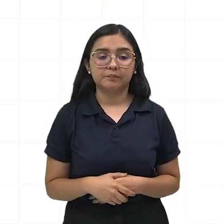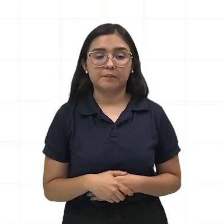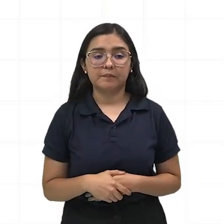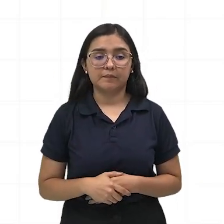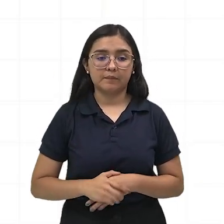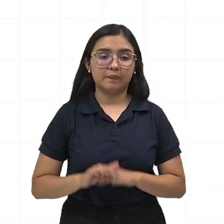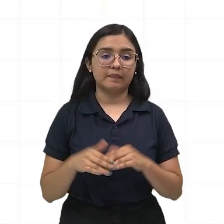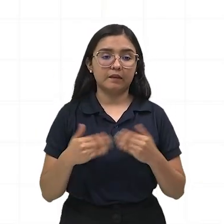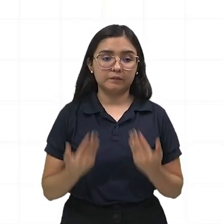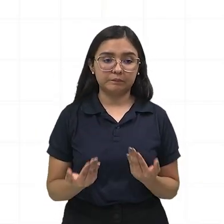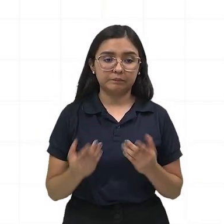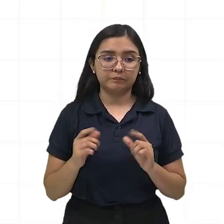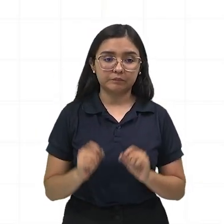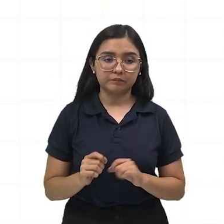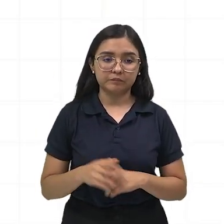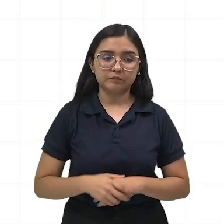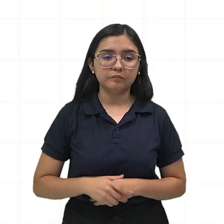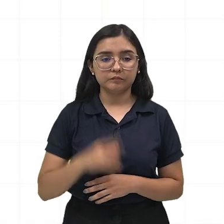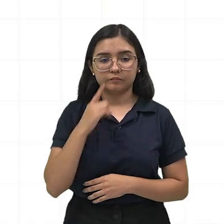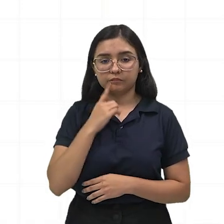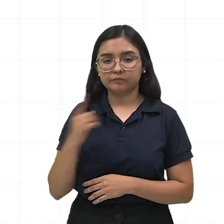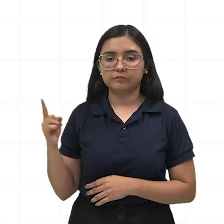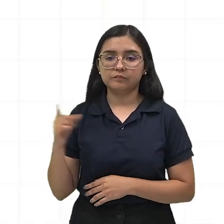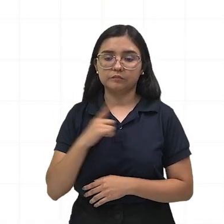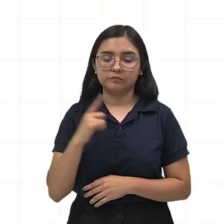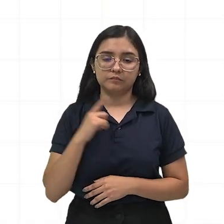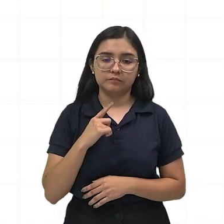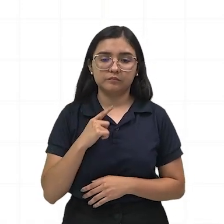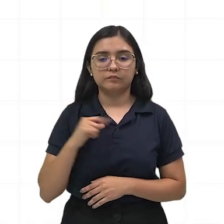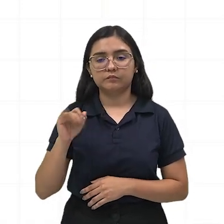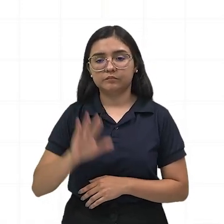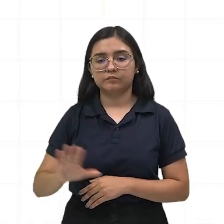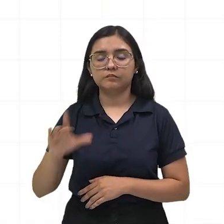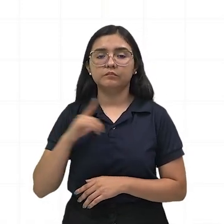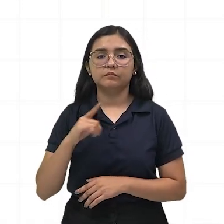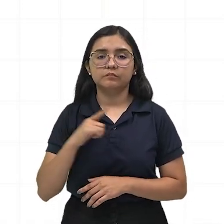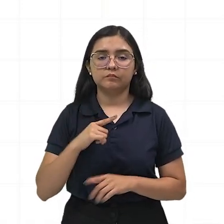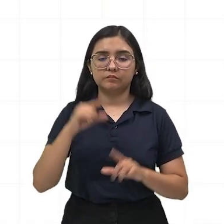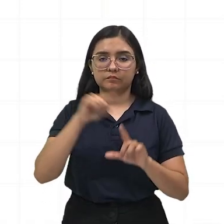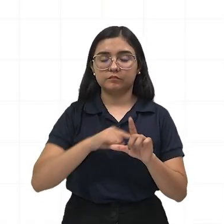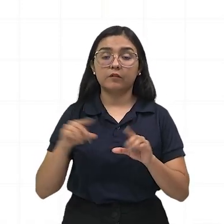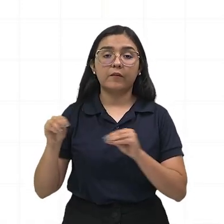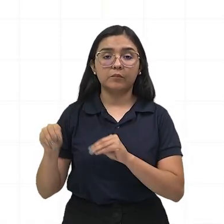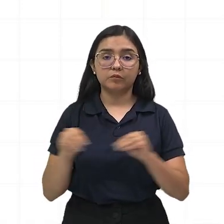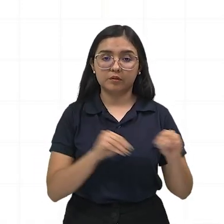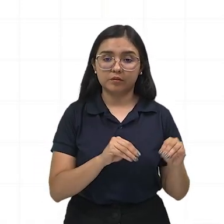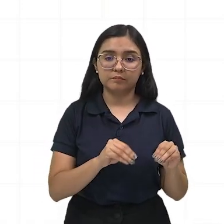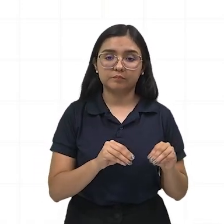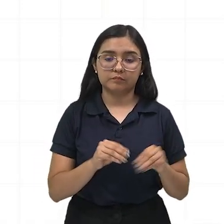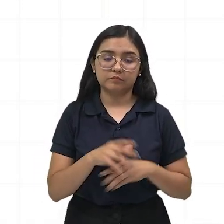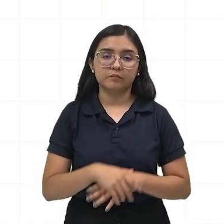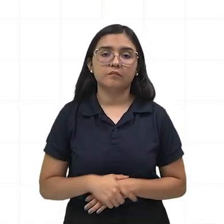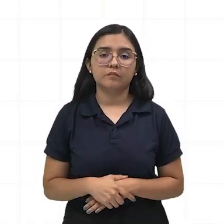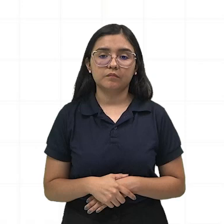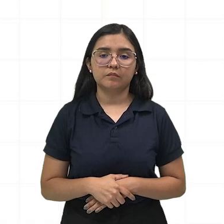Então, a translação consiste em mover uma figura de um ponto ao outro no plano, mantendo sua